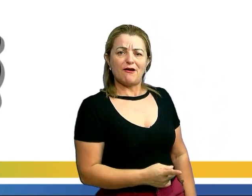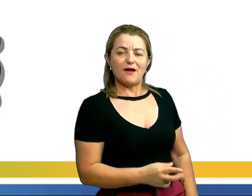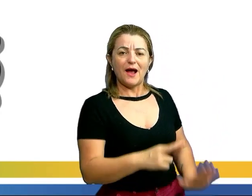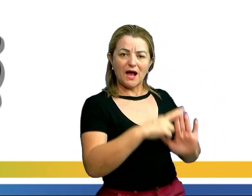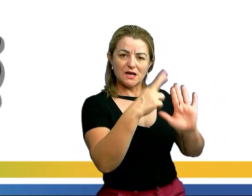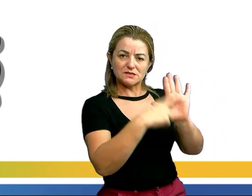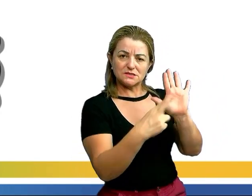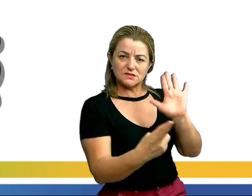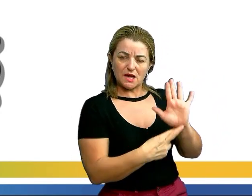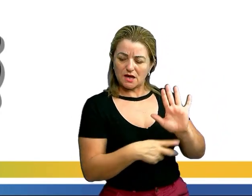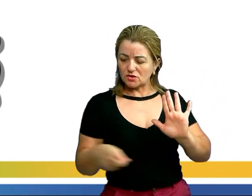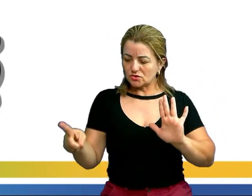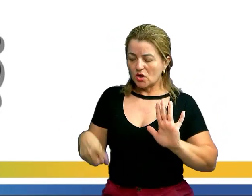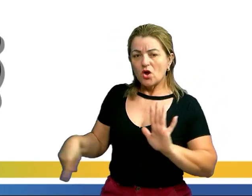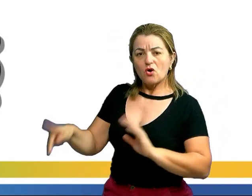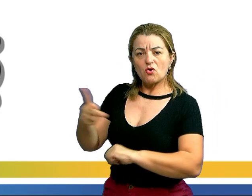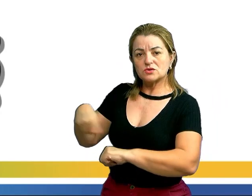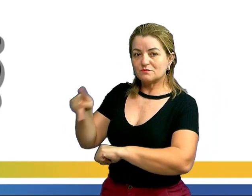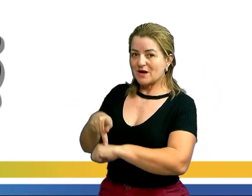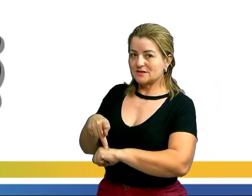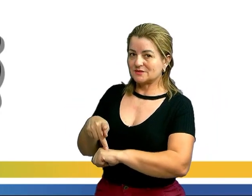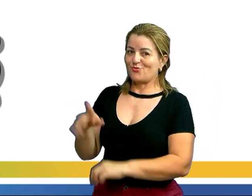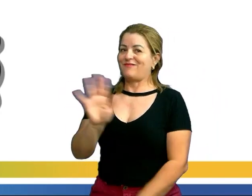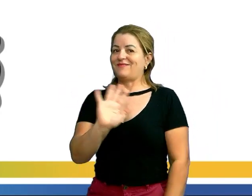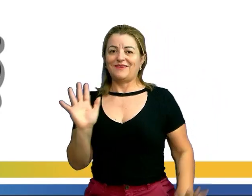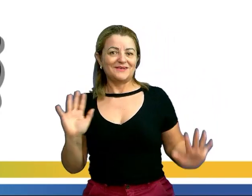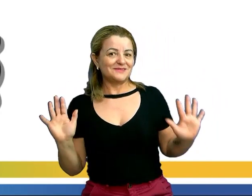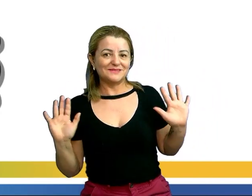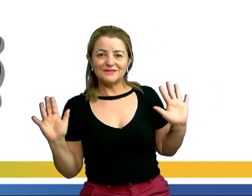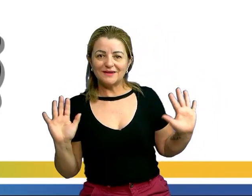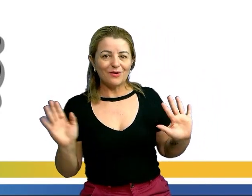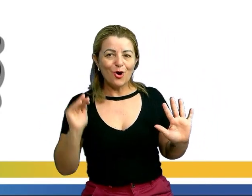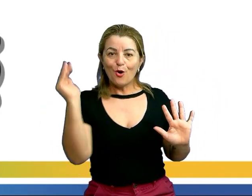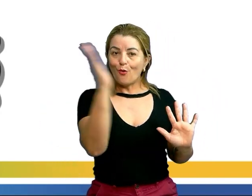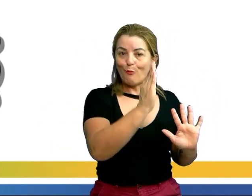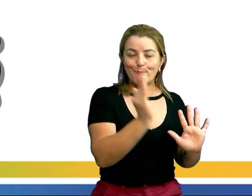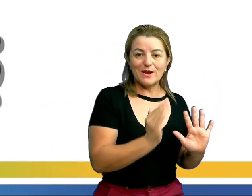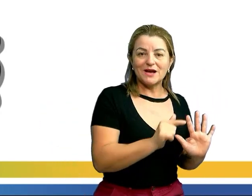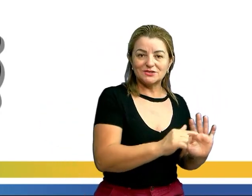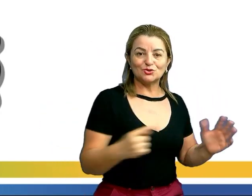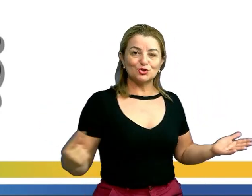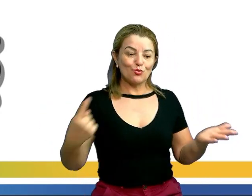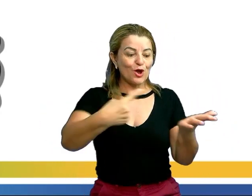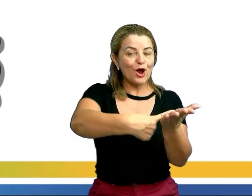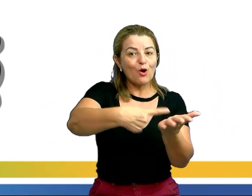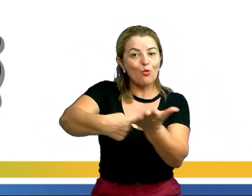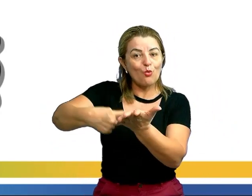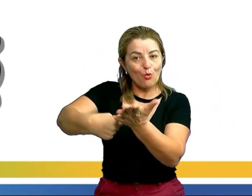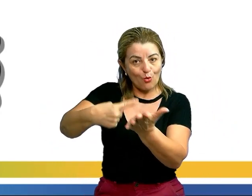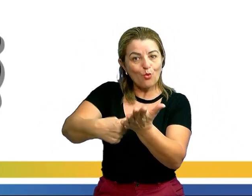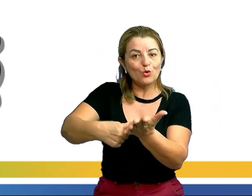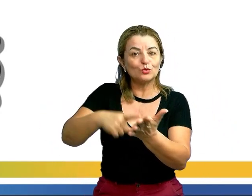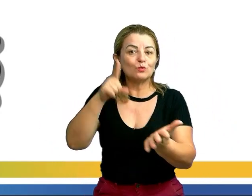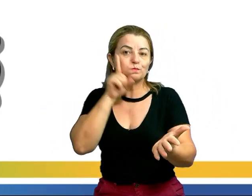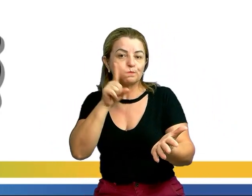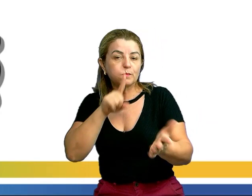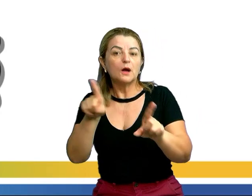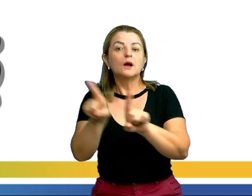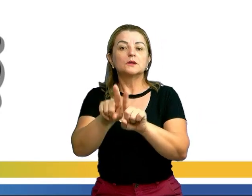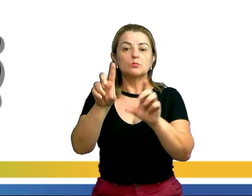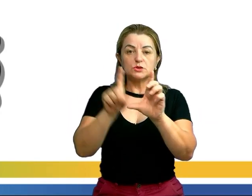relações internacionais. Só que não é bem assim que a banda toca, né? O Brasil havia acordos com os Estados Unidos e